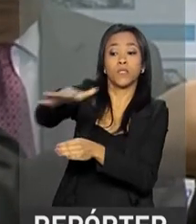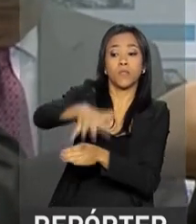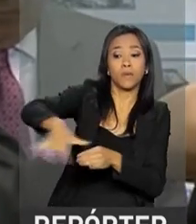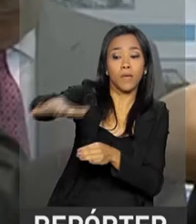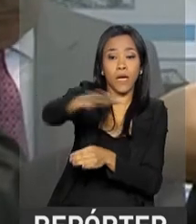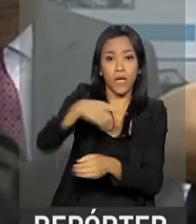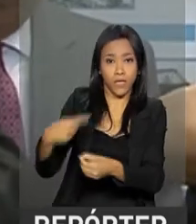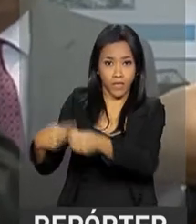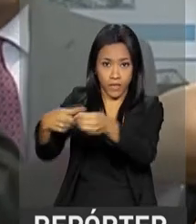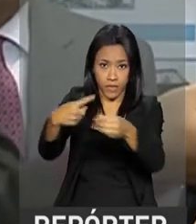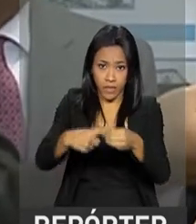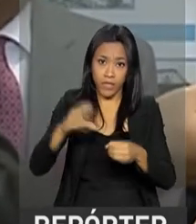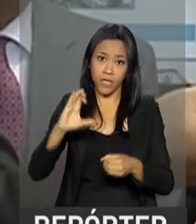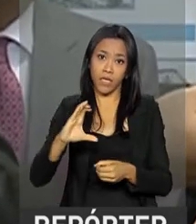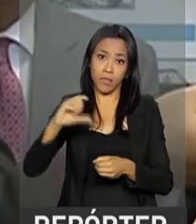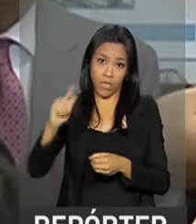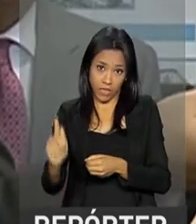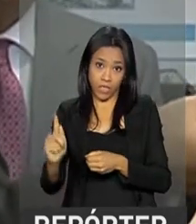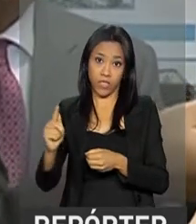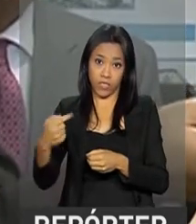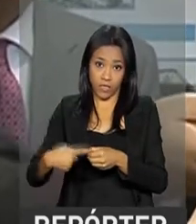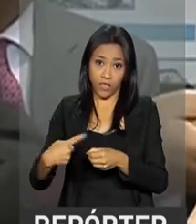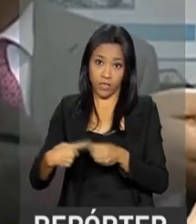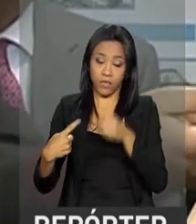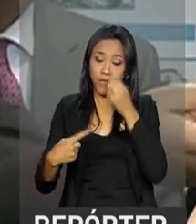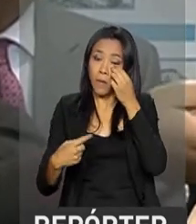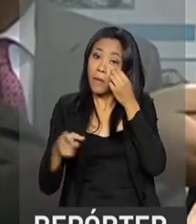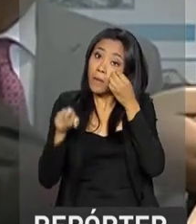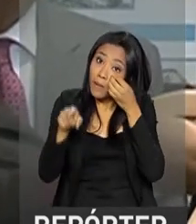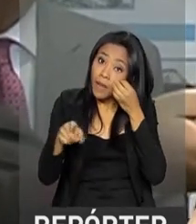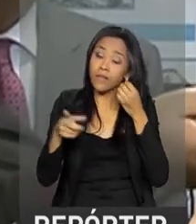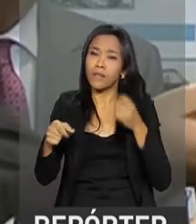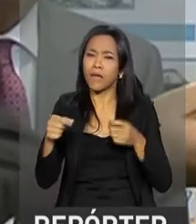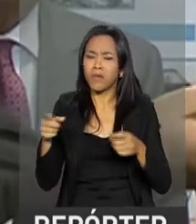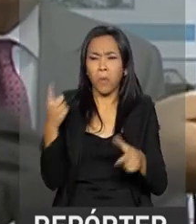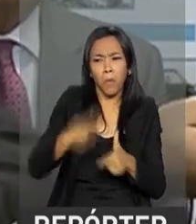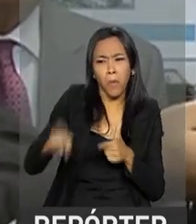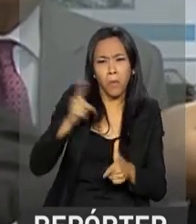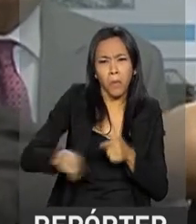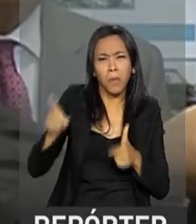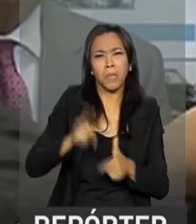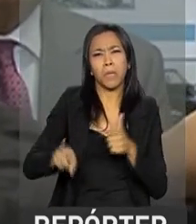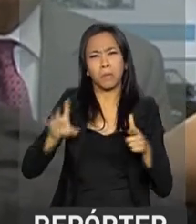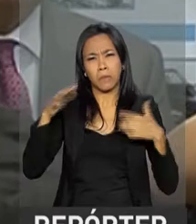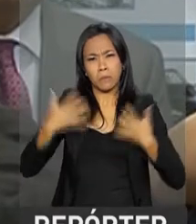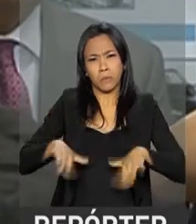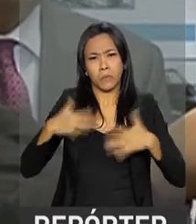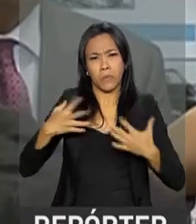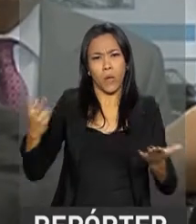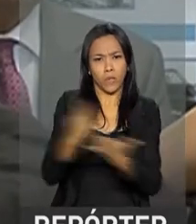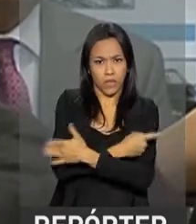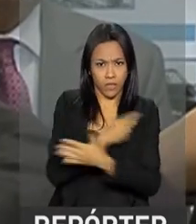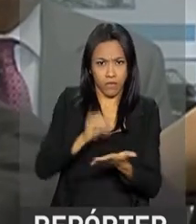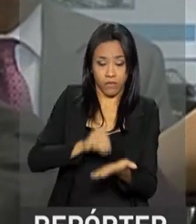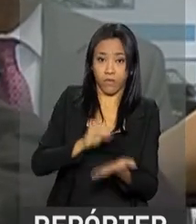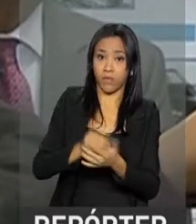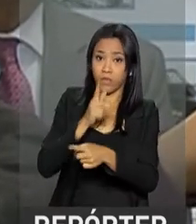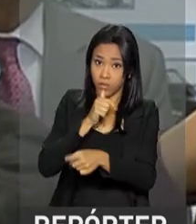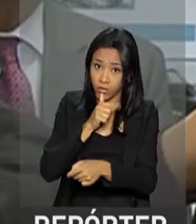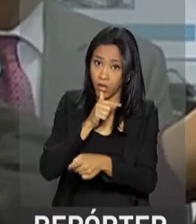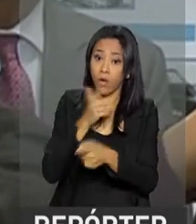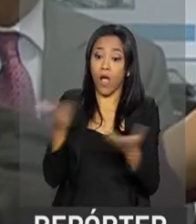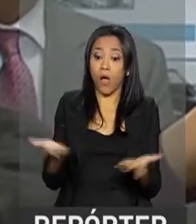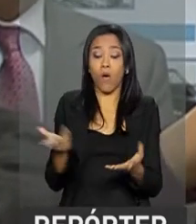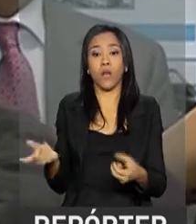metropolitana de campina grande que estava em condição de colapso e neste momento já eleva se a um estado de normalidade